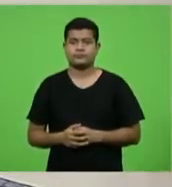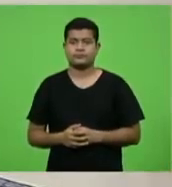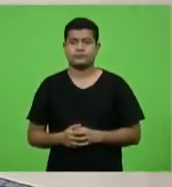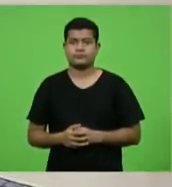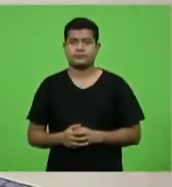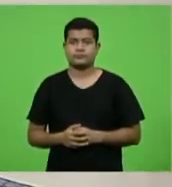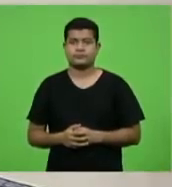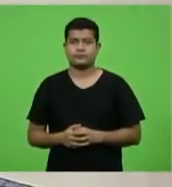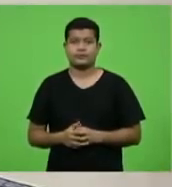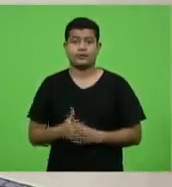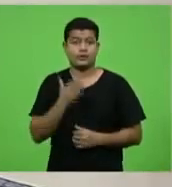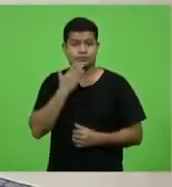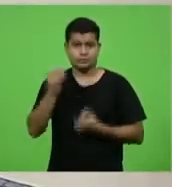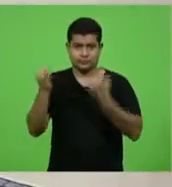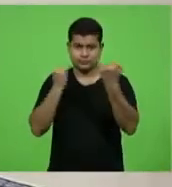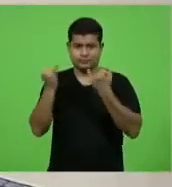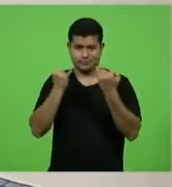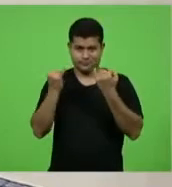pedidos de informação.